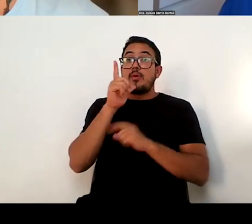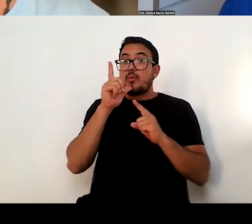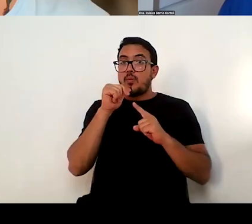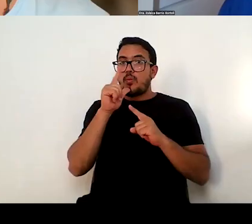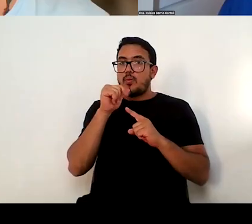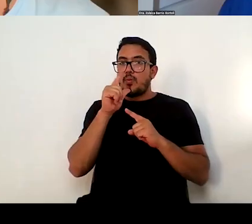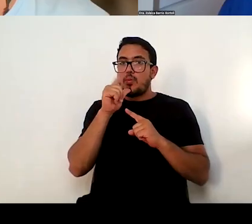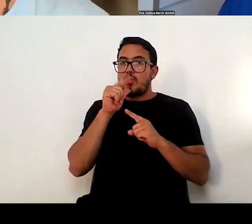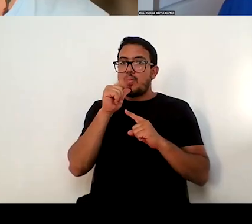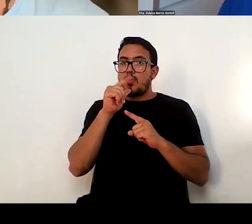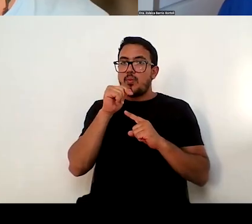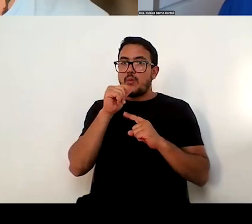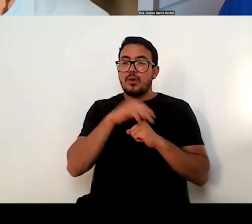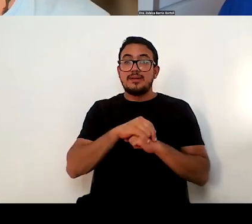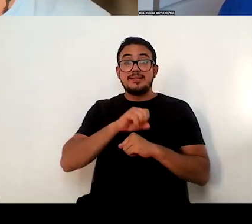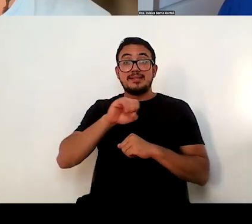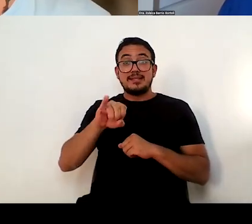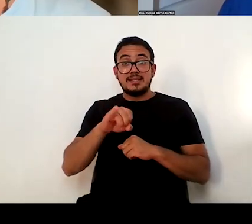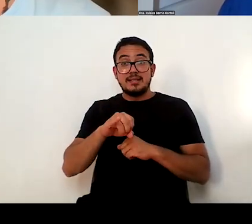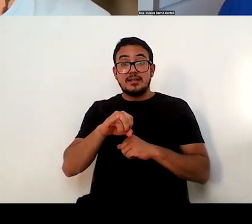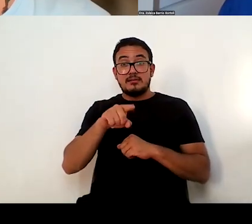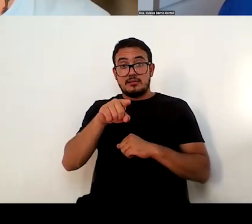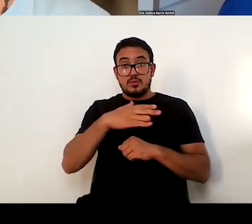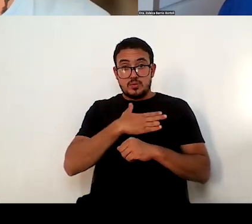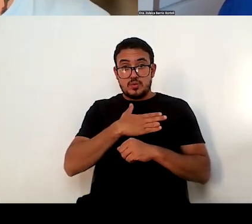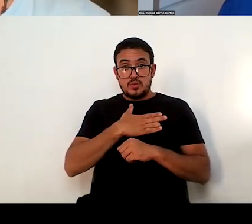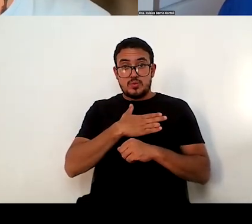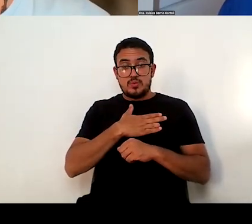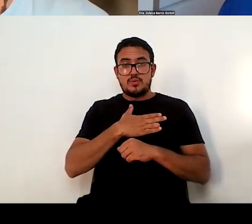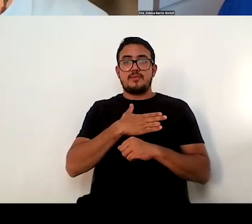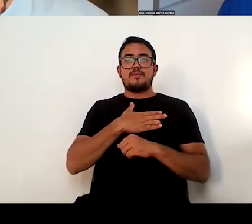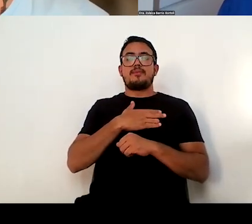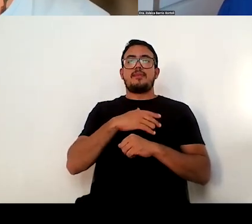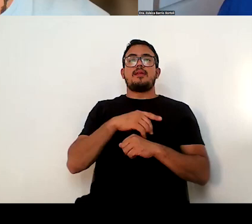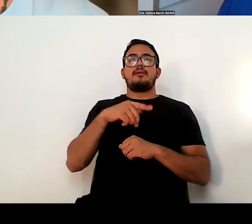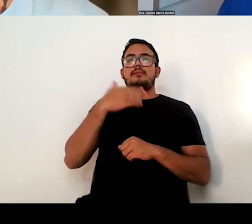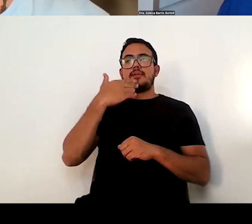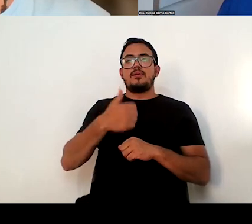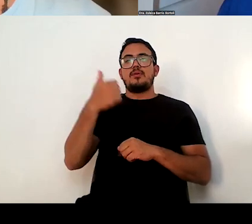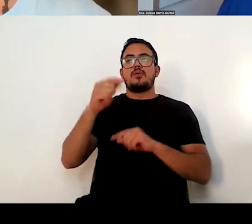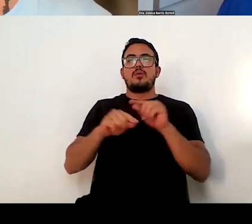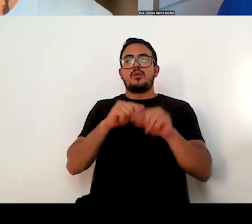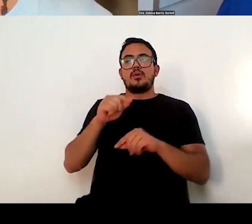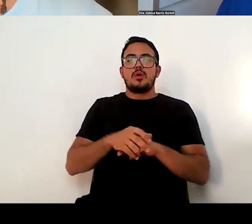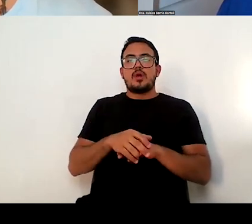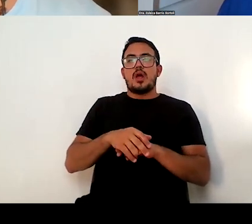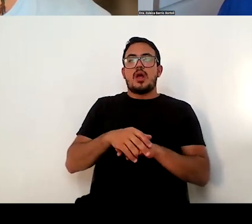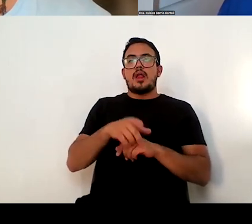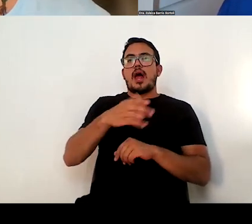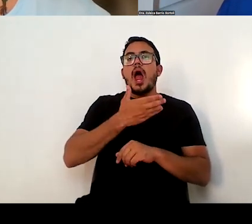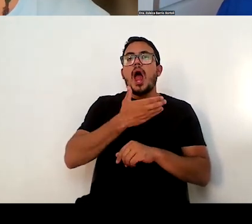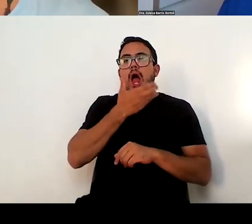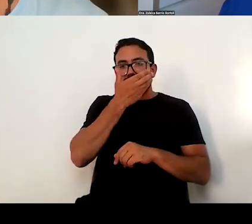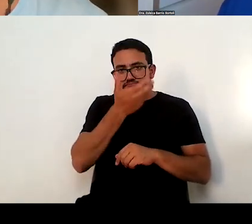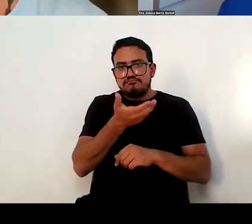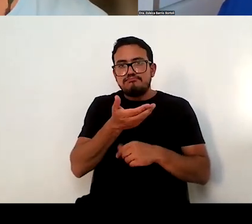tomar um suco de fruta, de preferência com a fruta diluída, não integral, tá? Lembrando que o melhor é comer a fruta